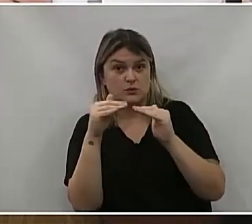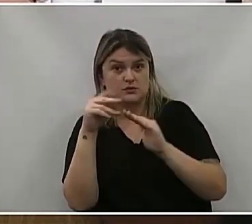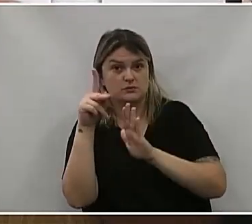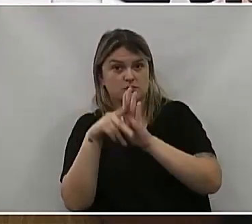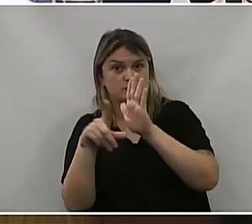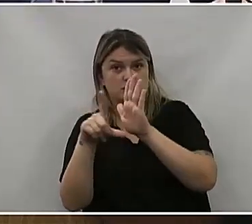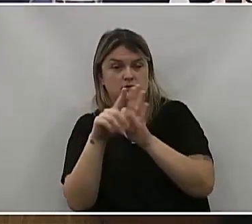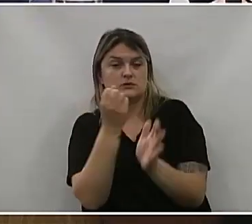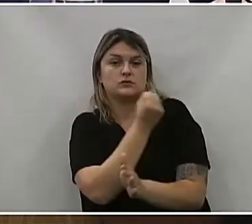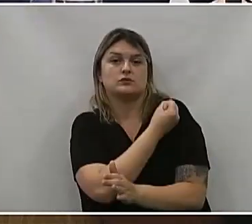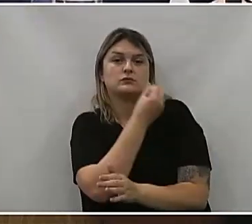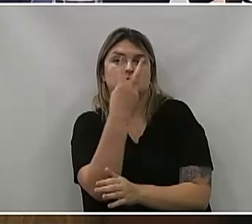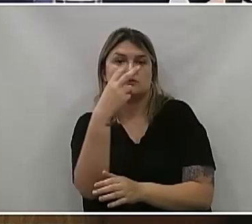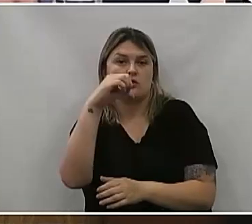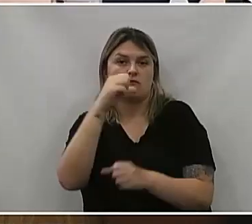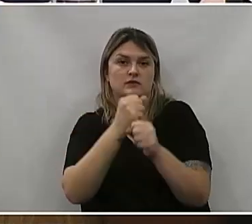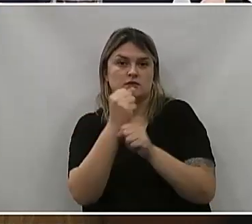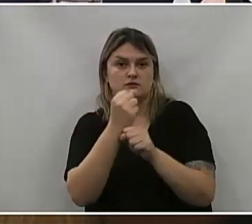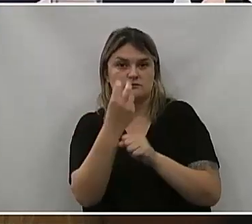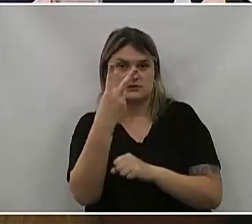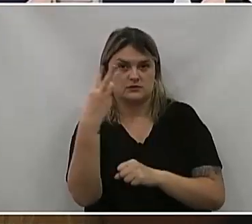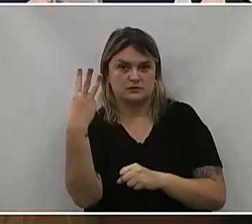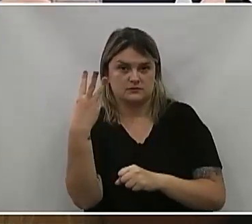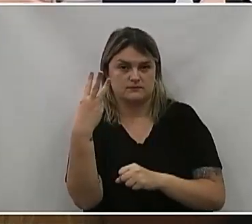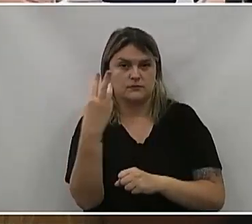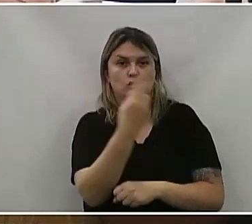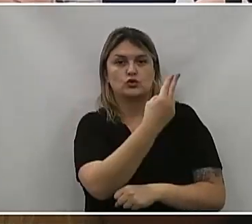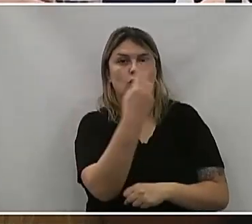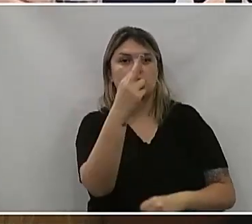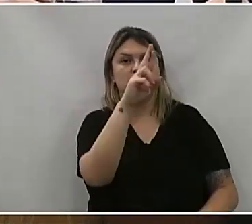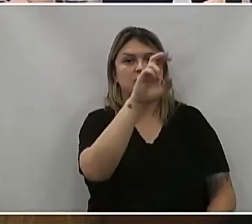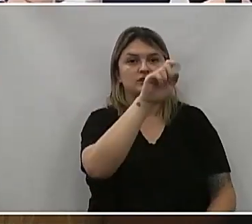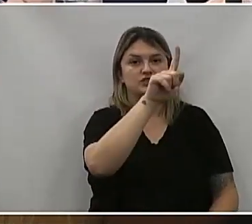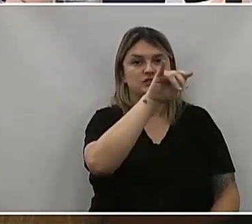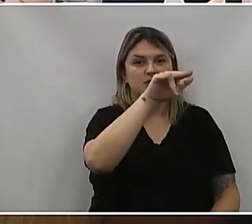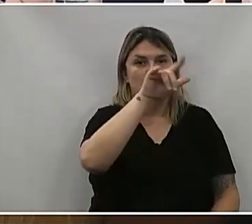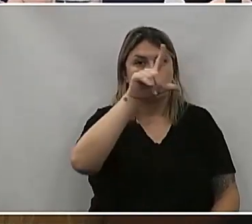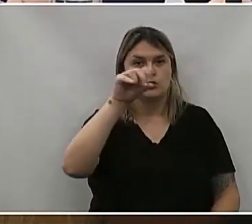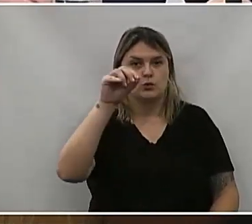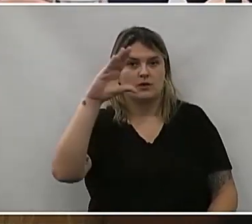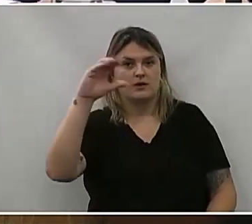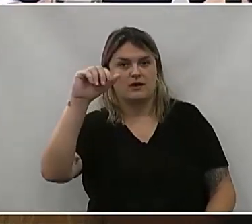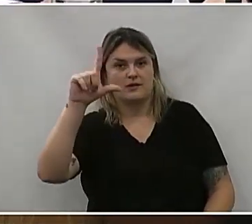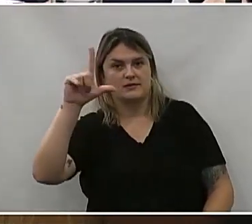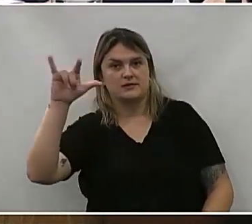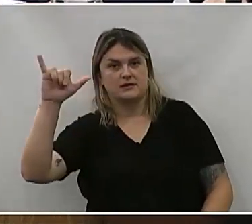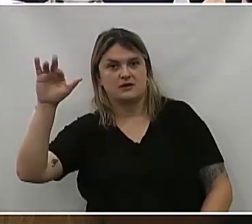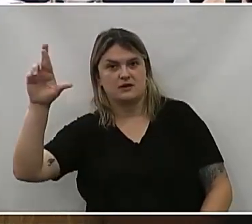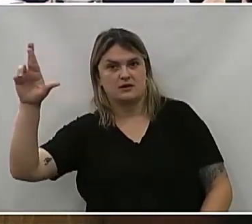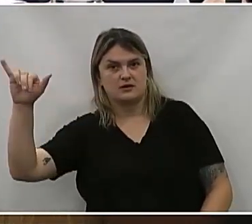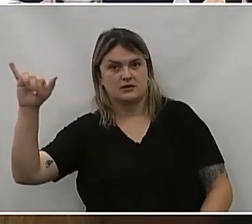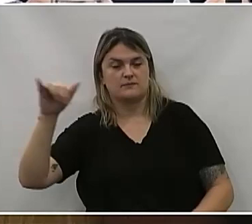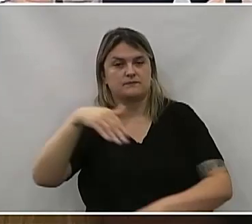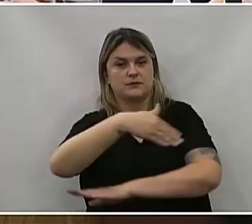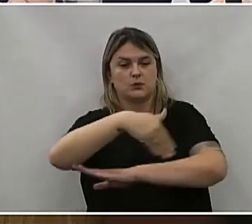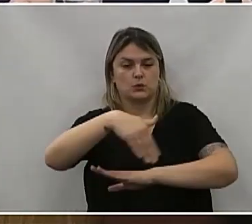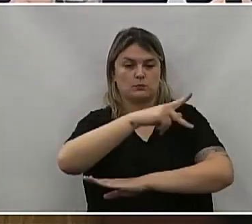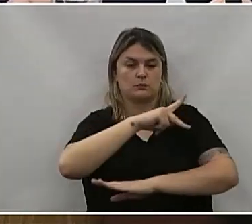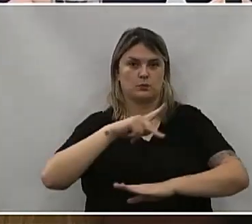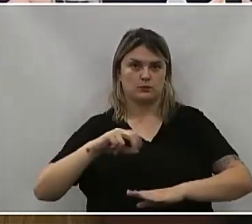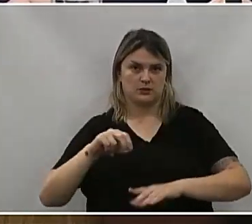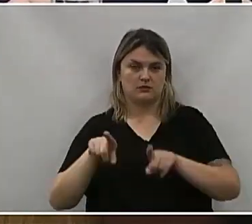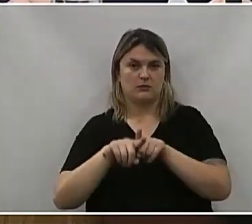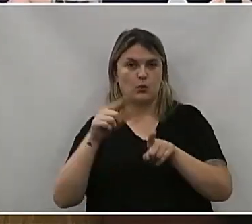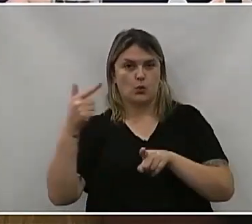lei ordinária número 29 de 2023, que dá o nome de Reginaldo Cagliari a uma via pública no município de União da Vitória e da